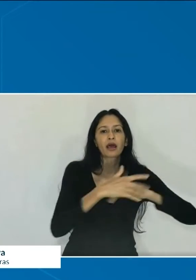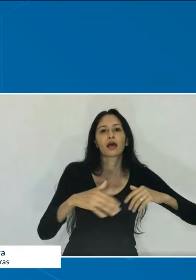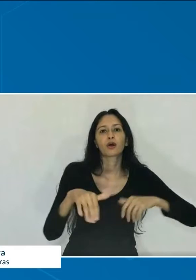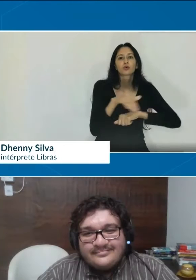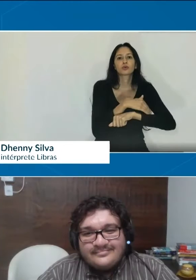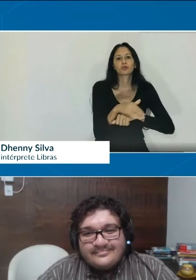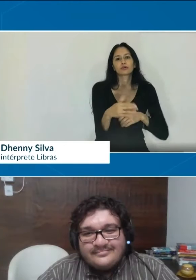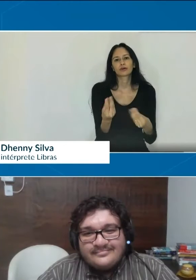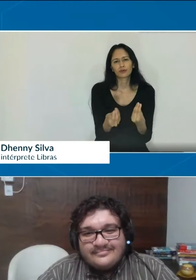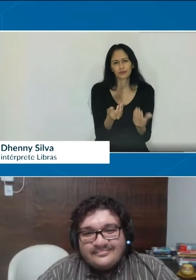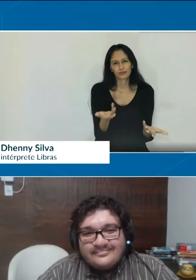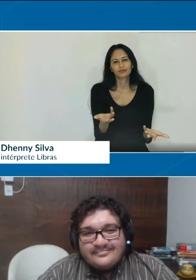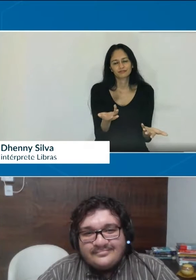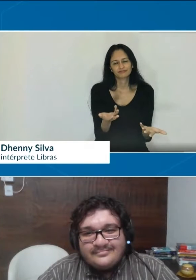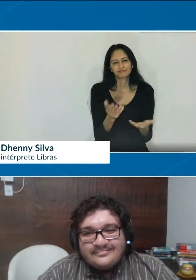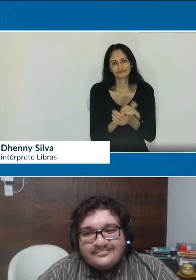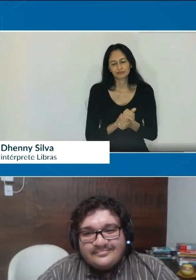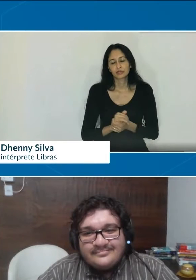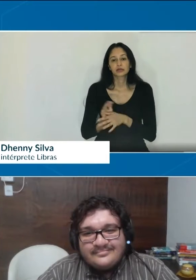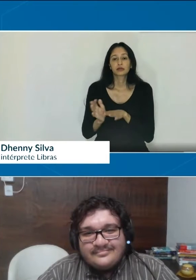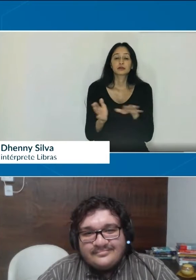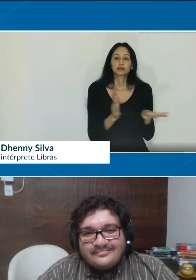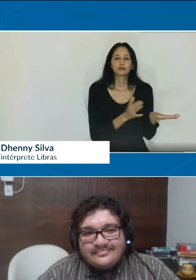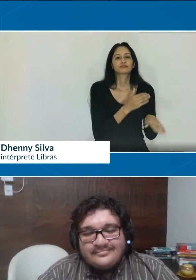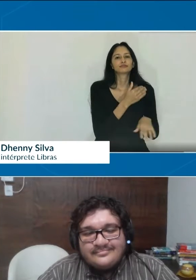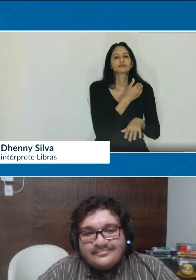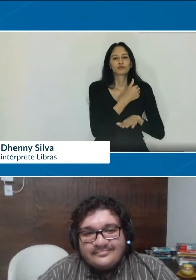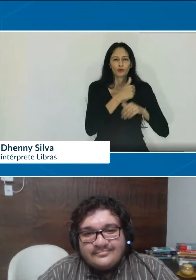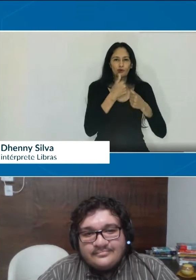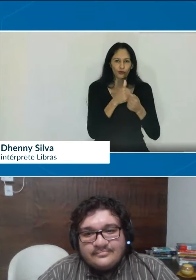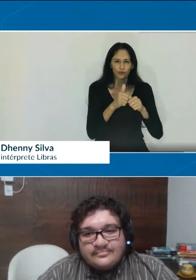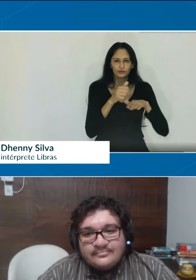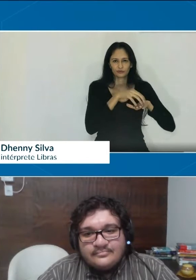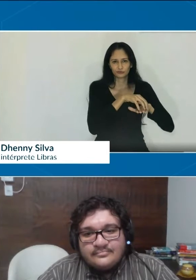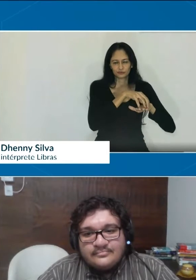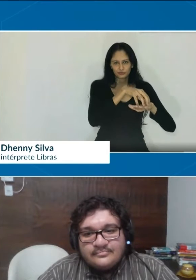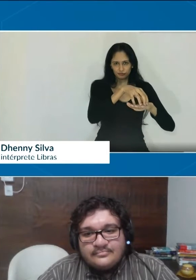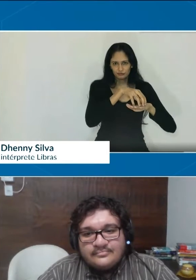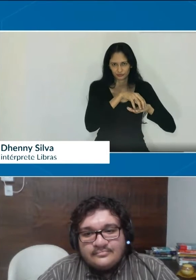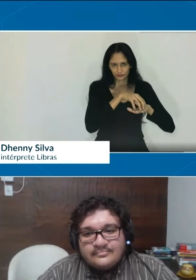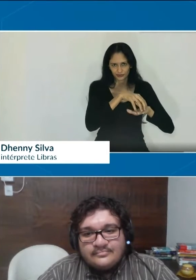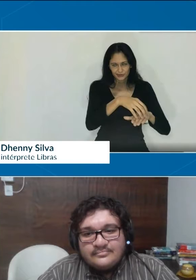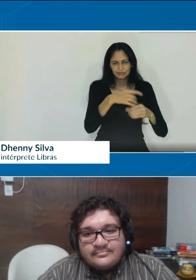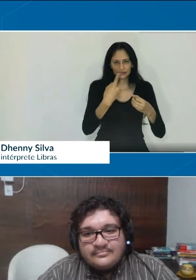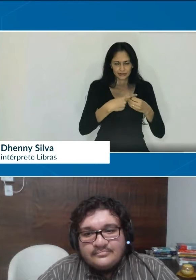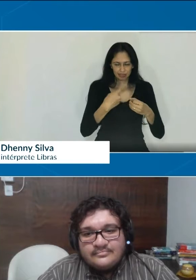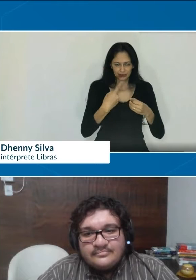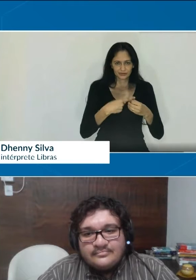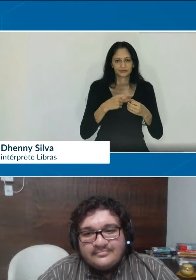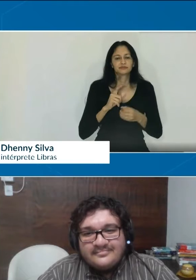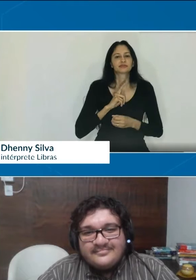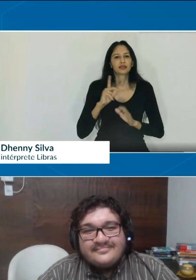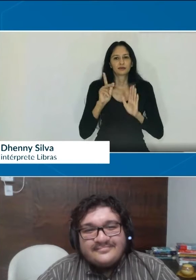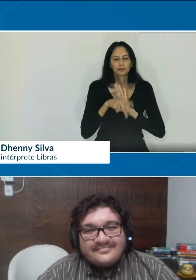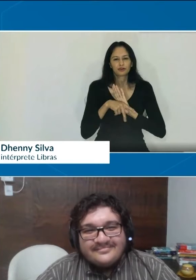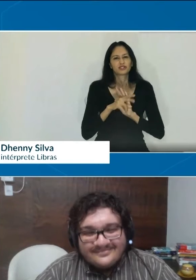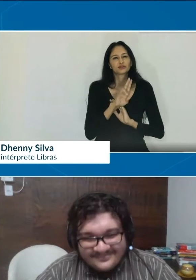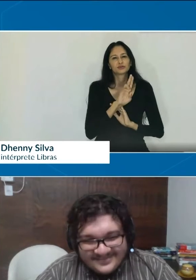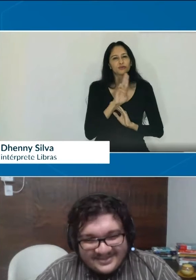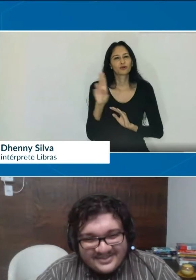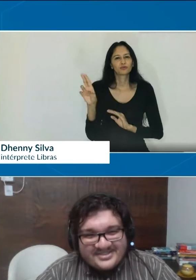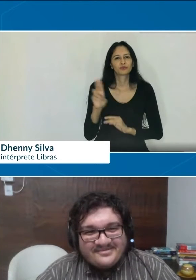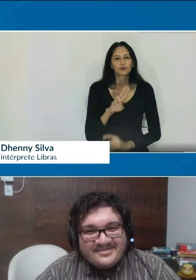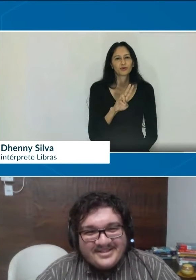gente falando ainda do transporte público, né, o transporte coletivo, nós temos um projeto que chama Wi-Fi, é isso